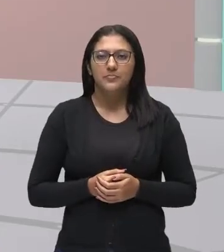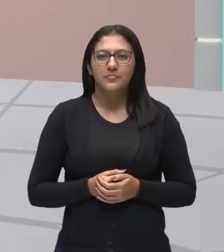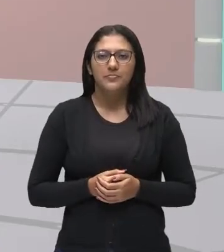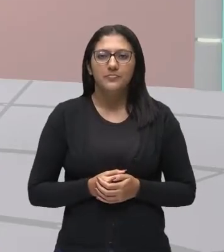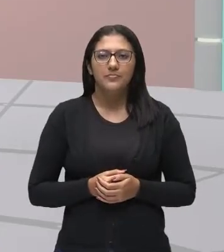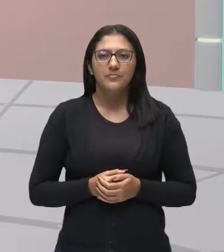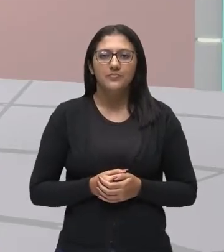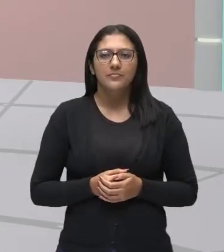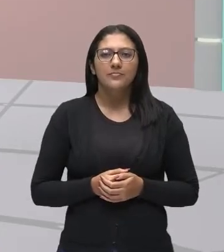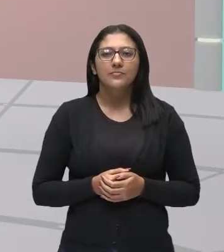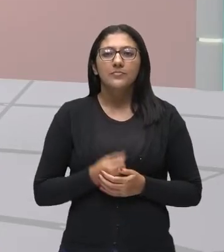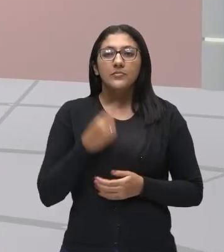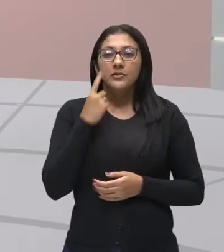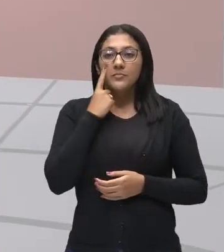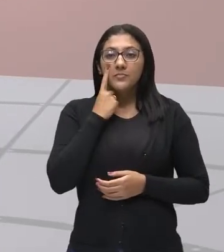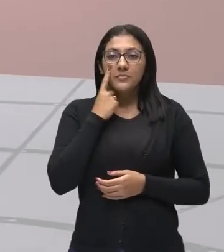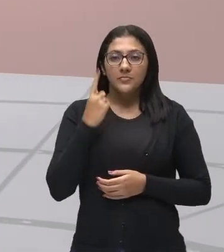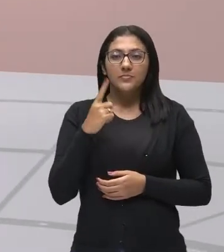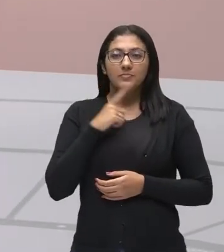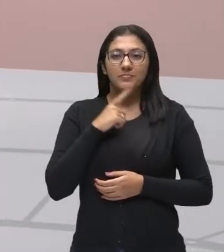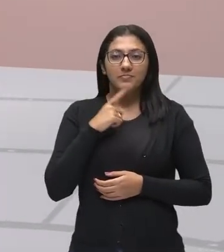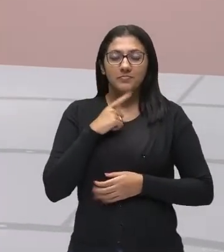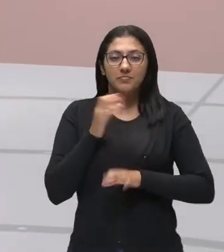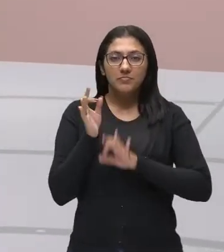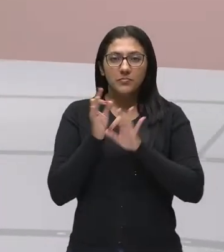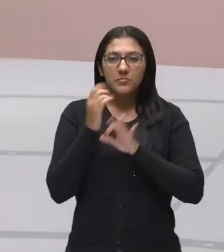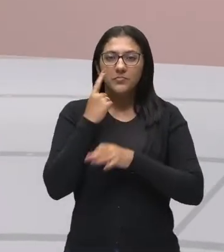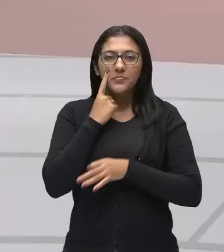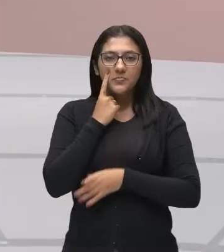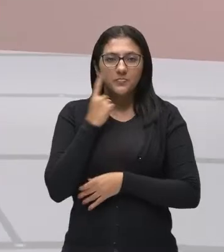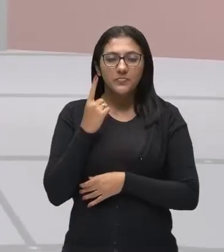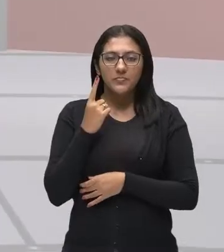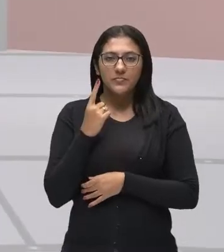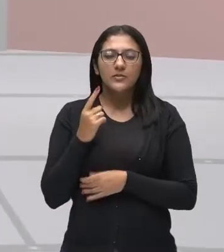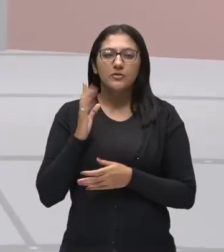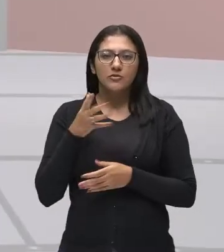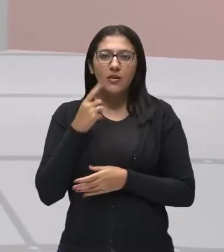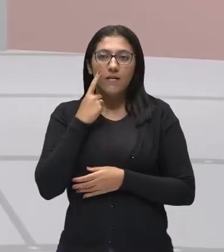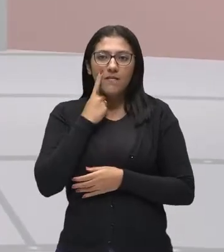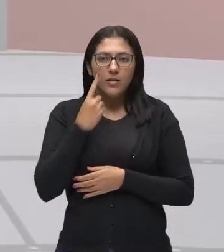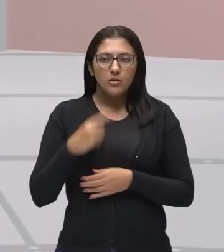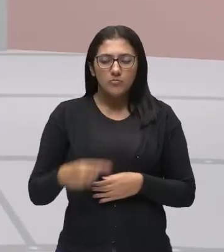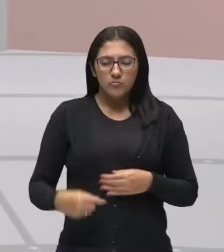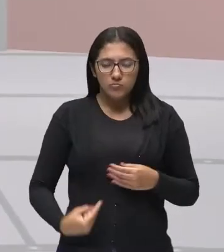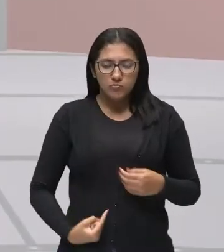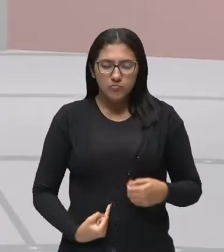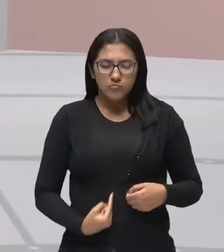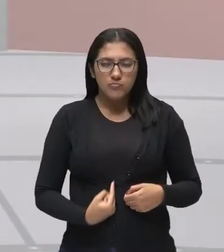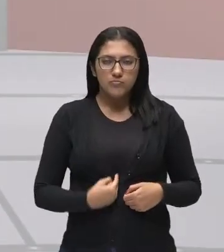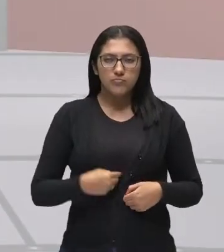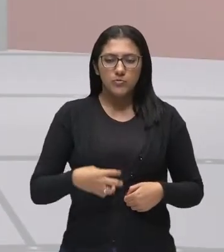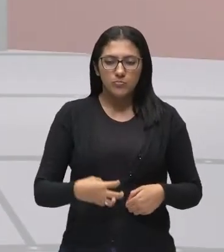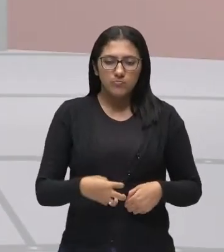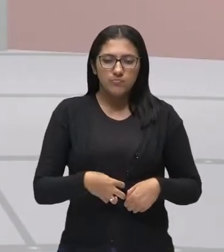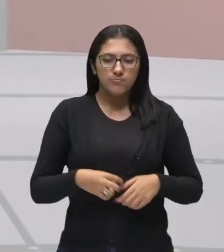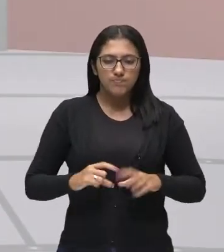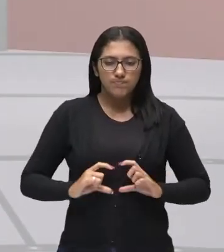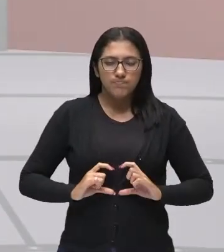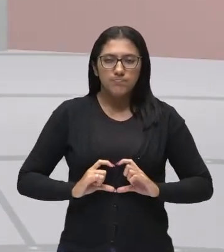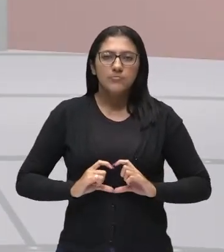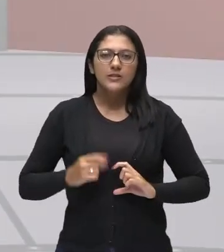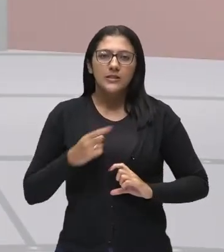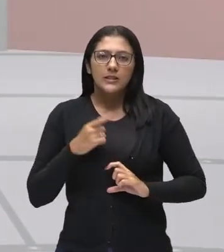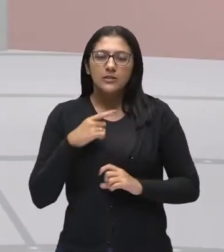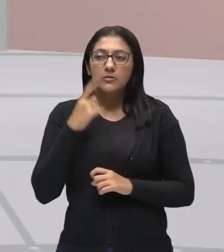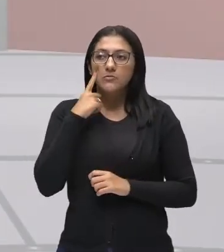aqui, gente, depois que os espermatozoides foram lançados lá no colo do útero, no momento da relação sexual, eles vão então em